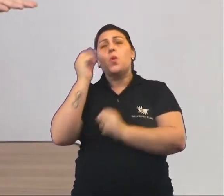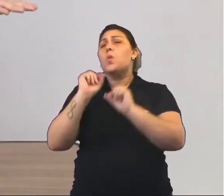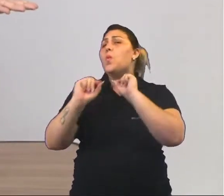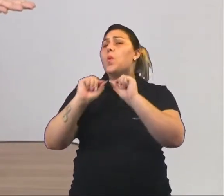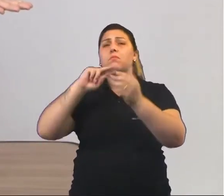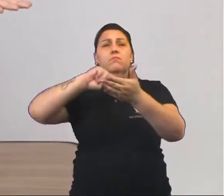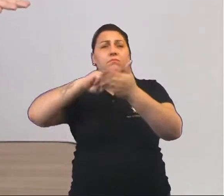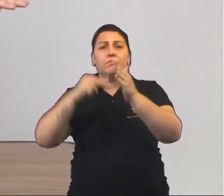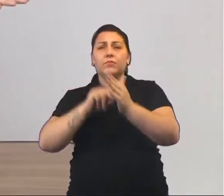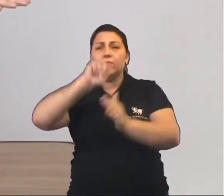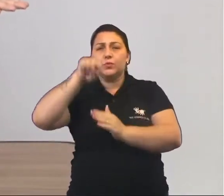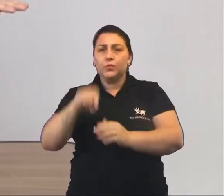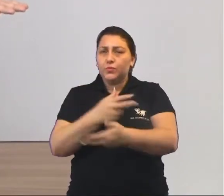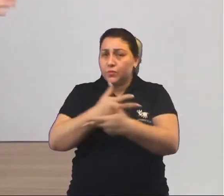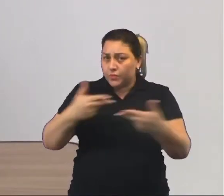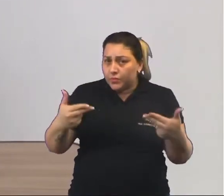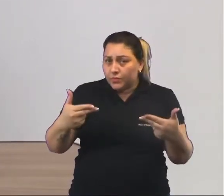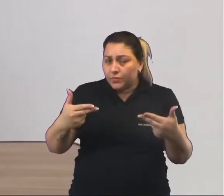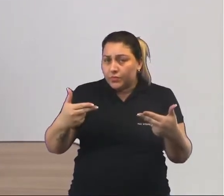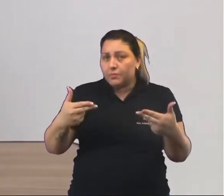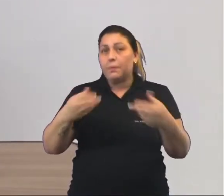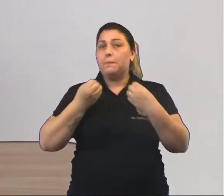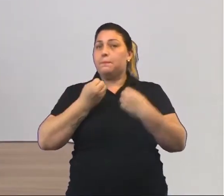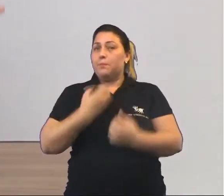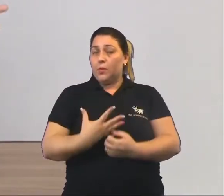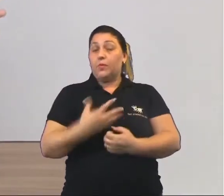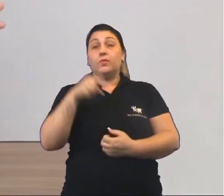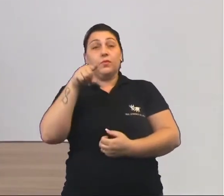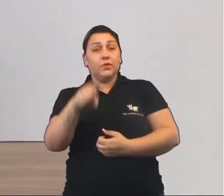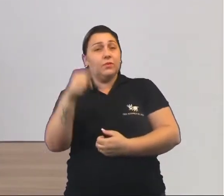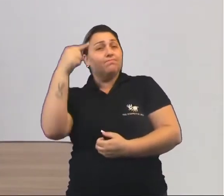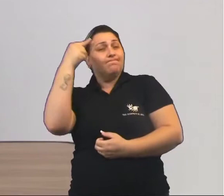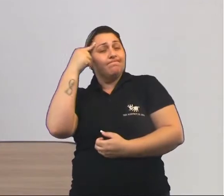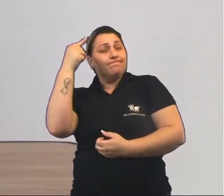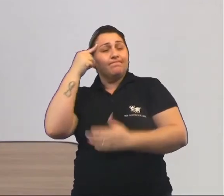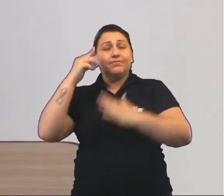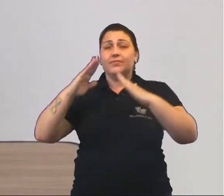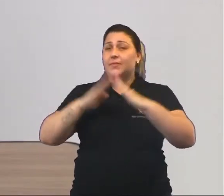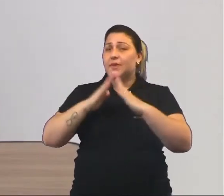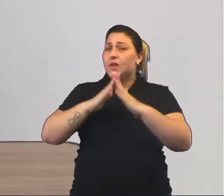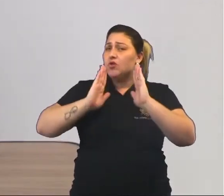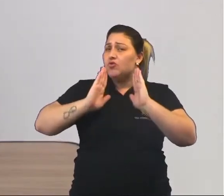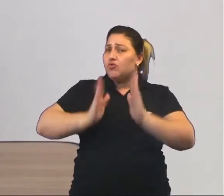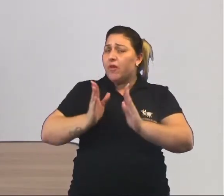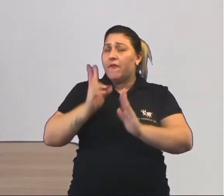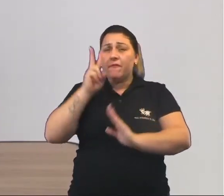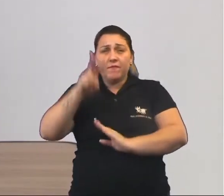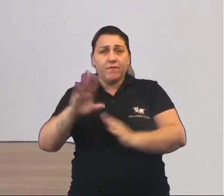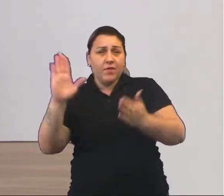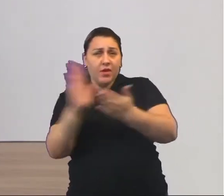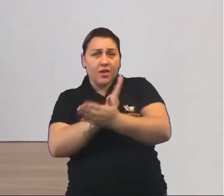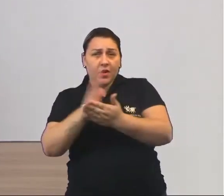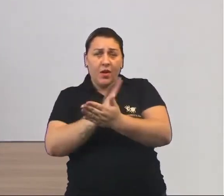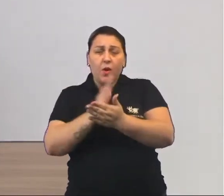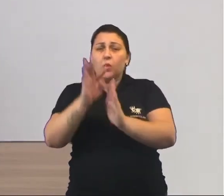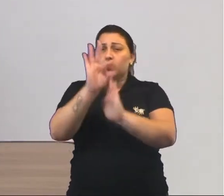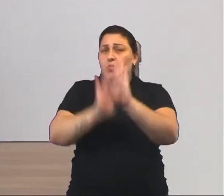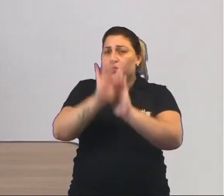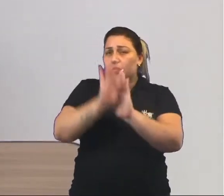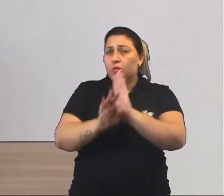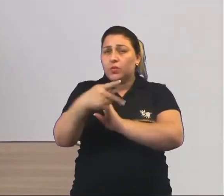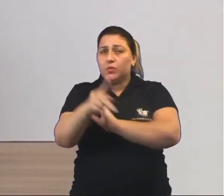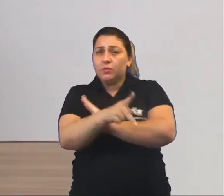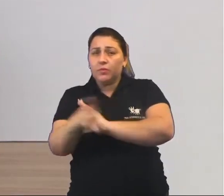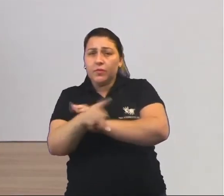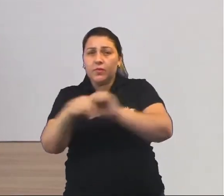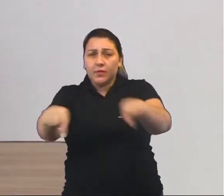é pontuação? E aí? Bom, você deve estar pensando em casa que já verificou algumas em algum texto com a sua